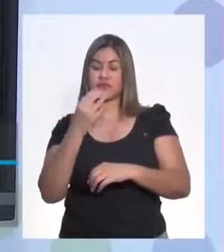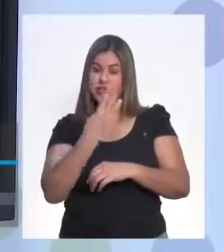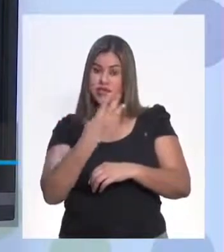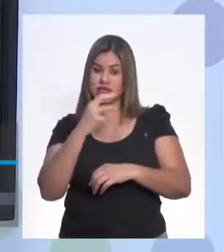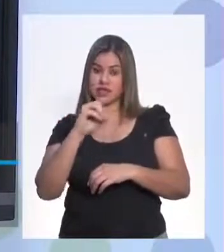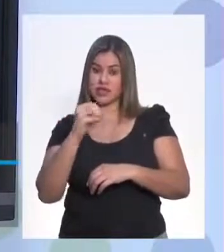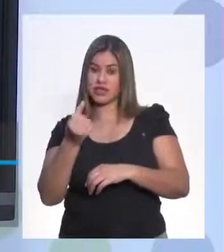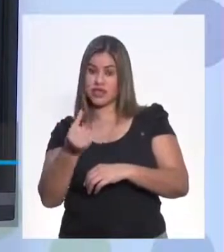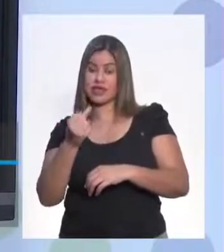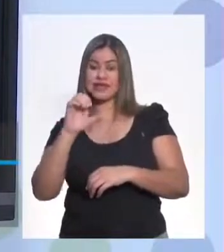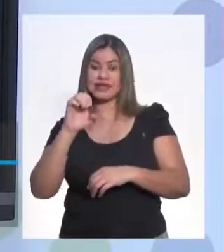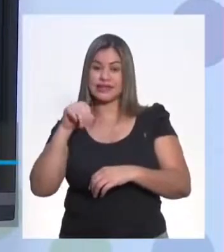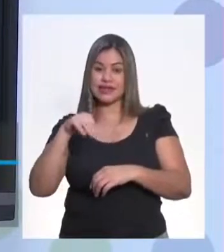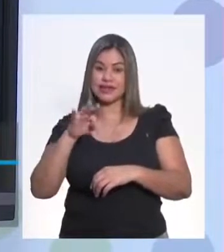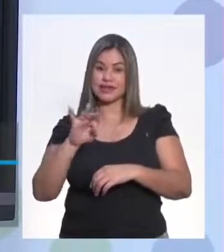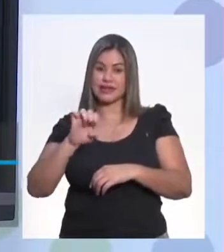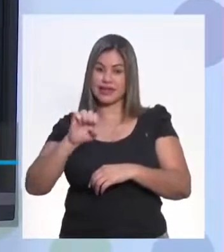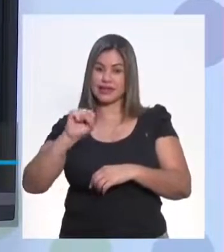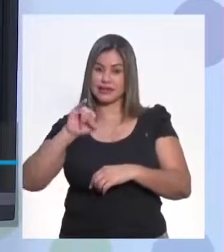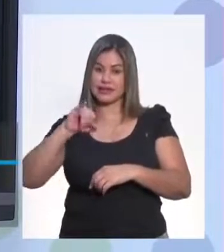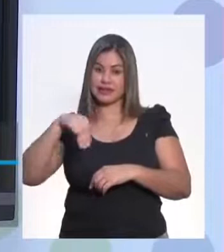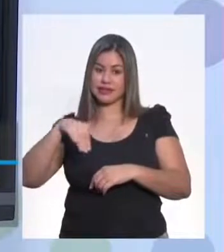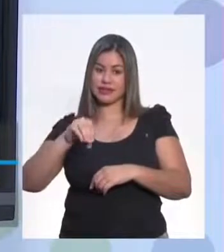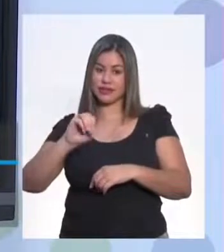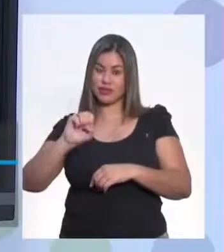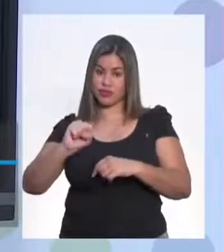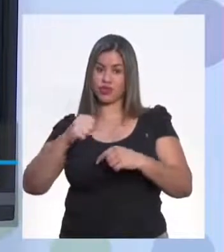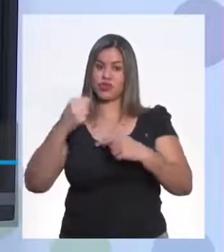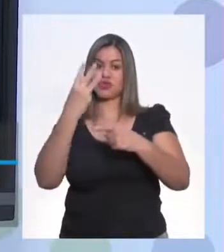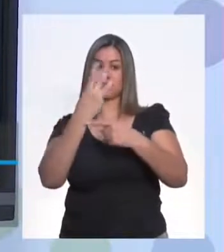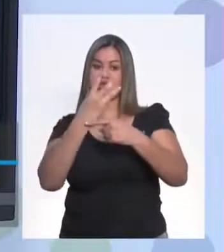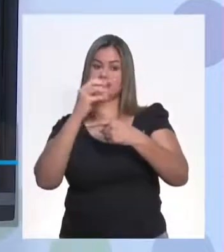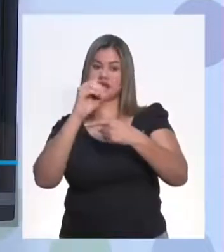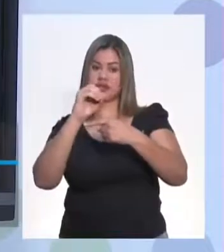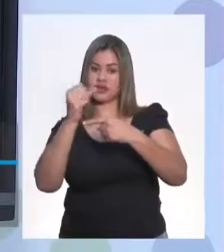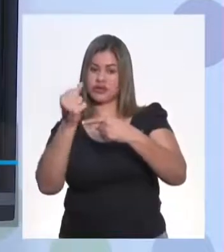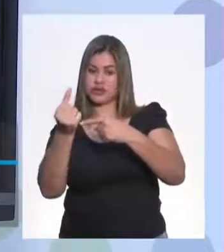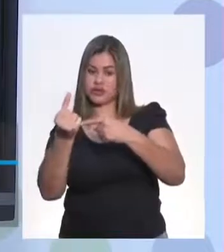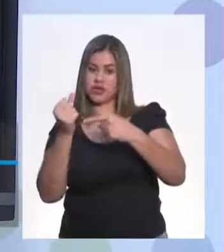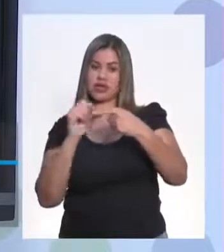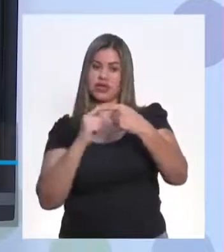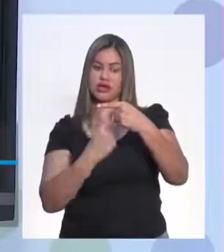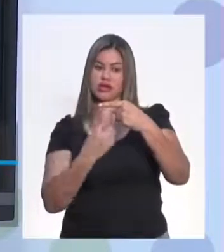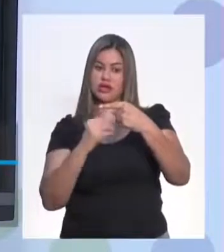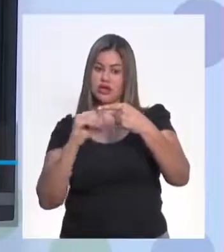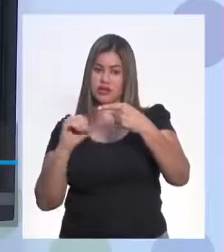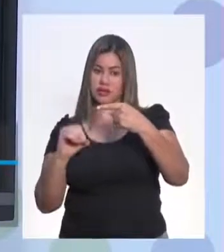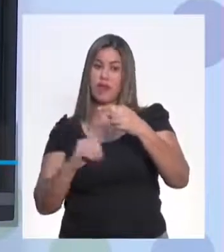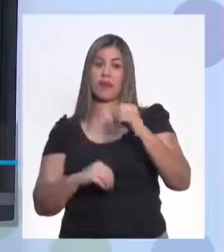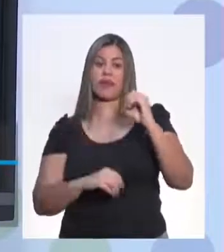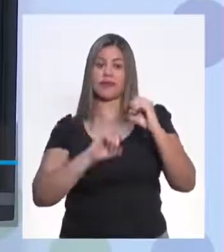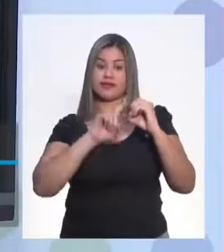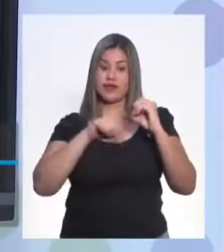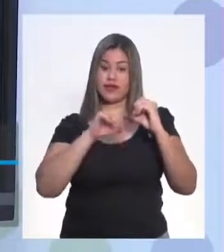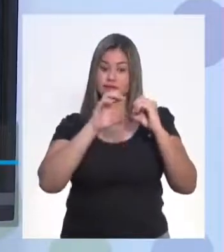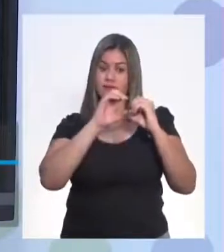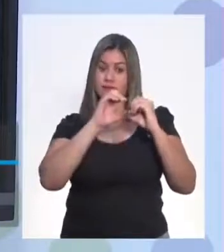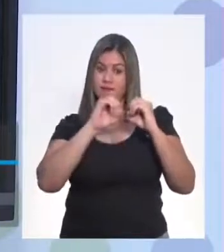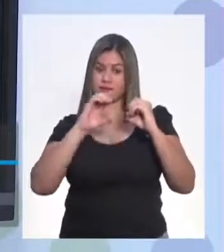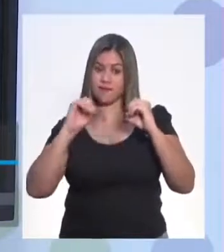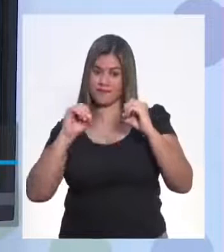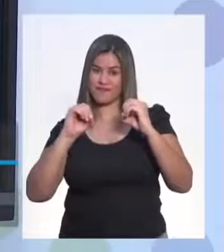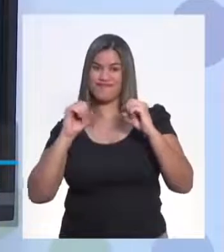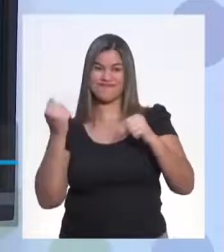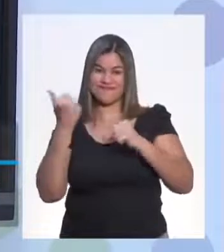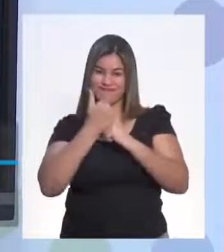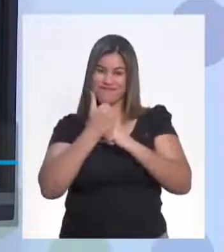centésimos. Muito bem. Se eu tenho 2 casas decimais, embaixo 2 zerinhos.